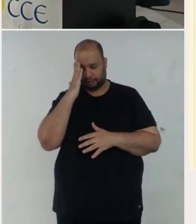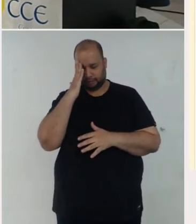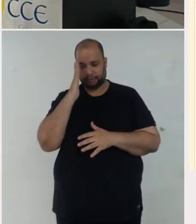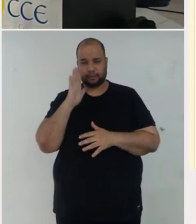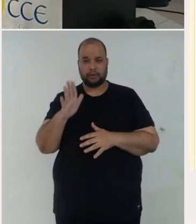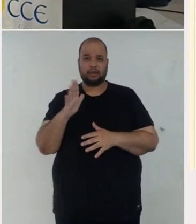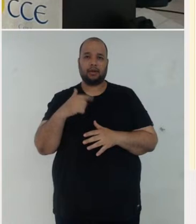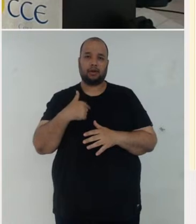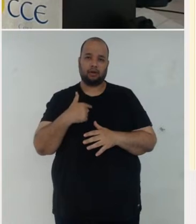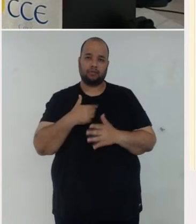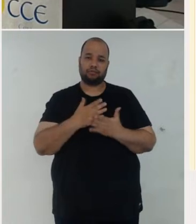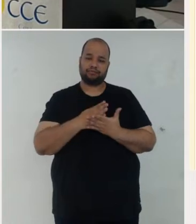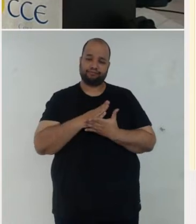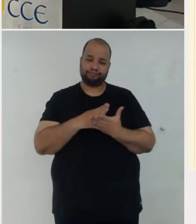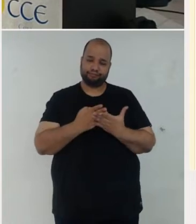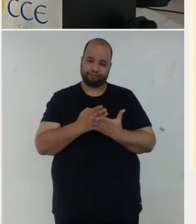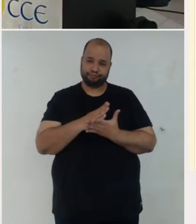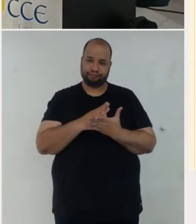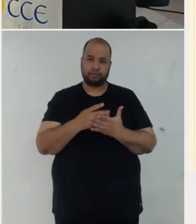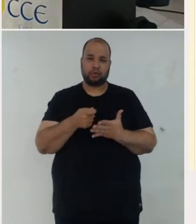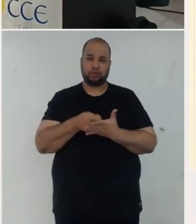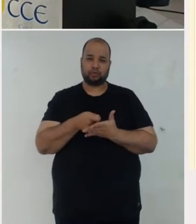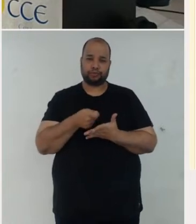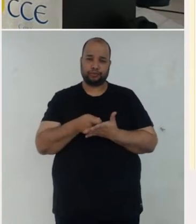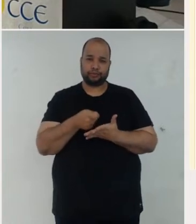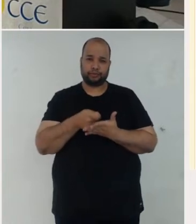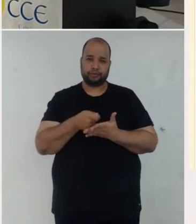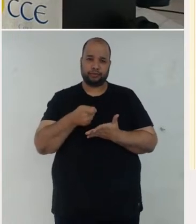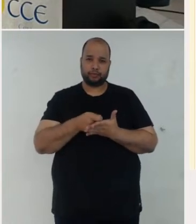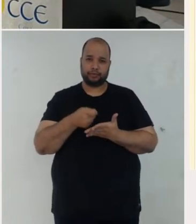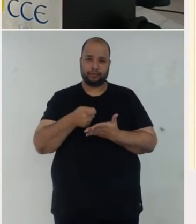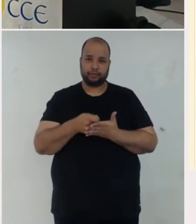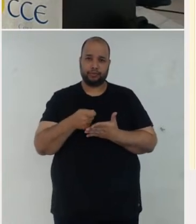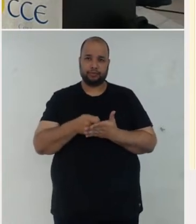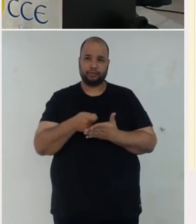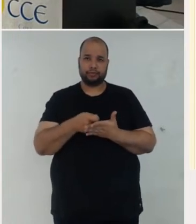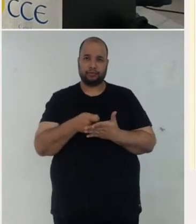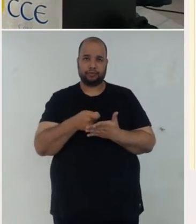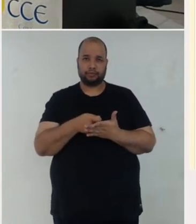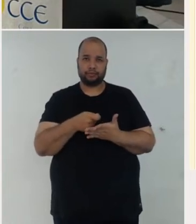Porque eu sou muito rigoroso, né?